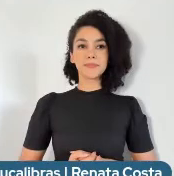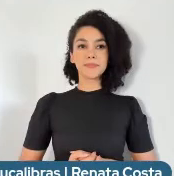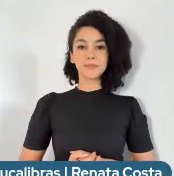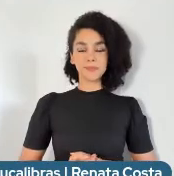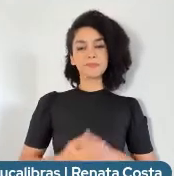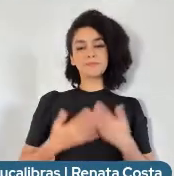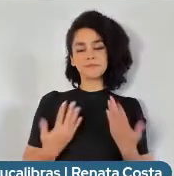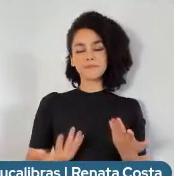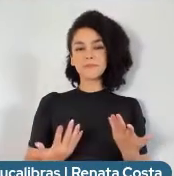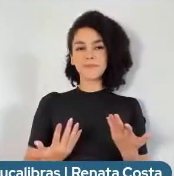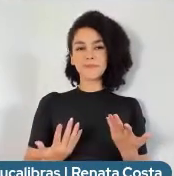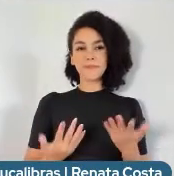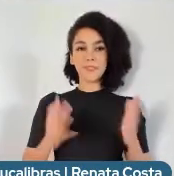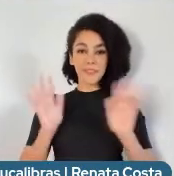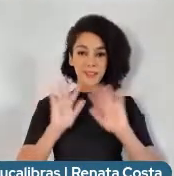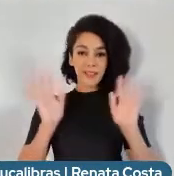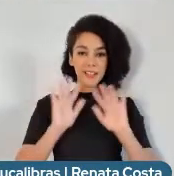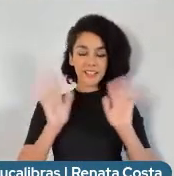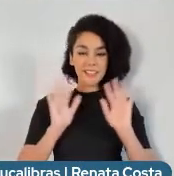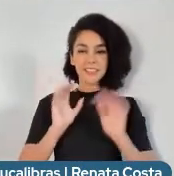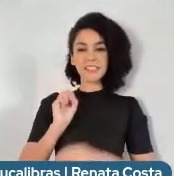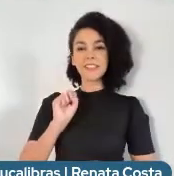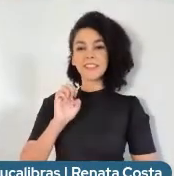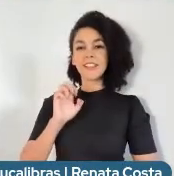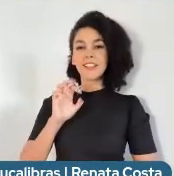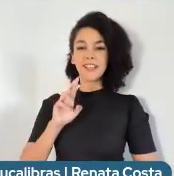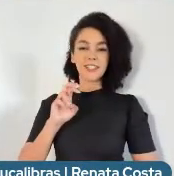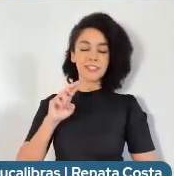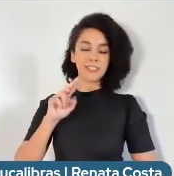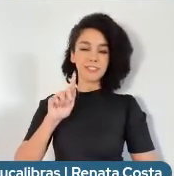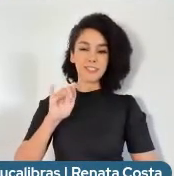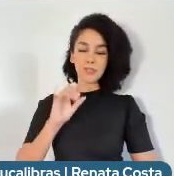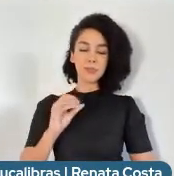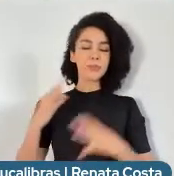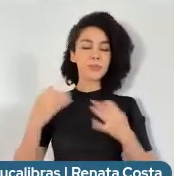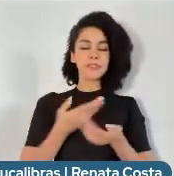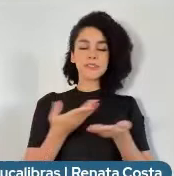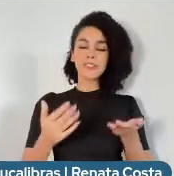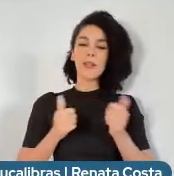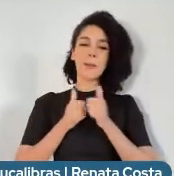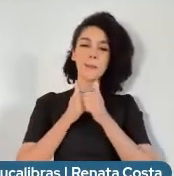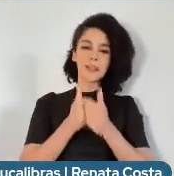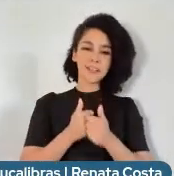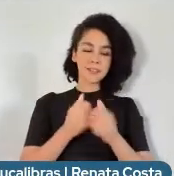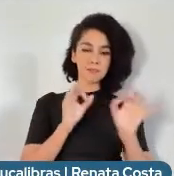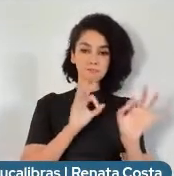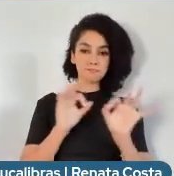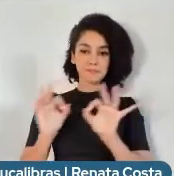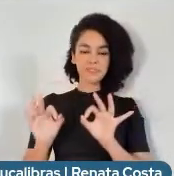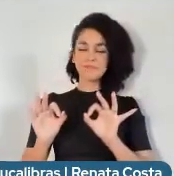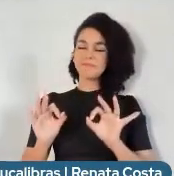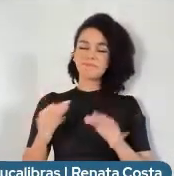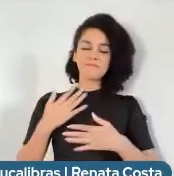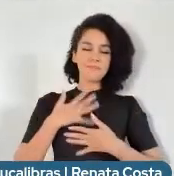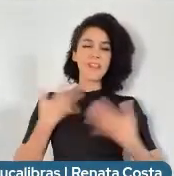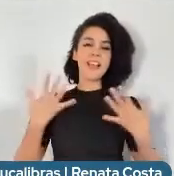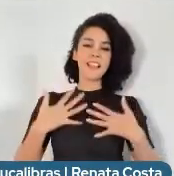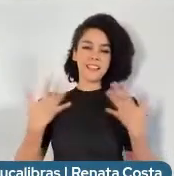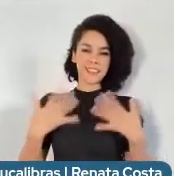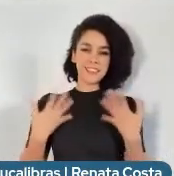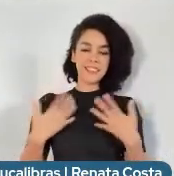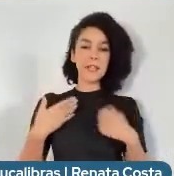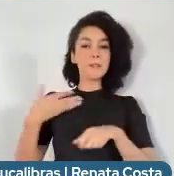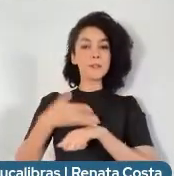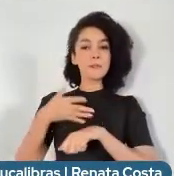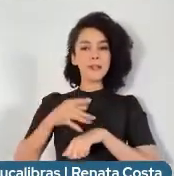Muito boa. Olá, Sérgio. Olá a todos que estão nos acompanhando. Uma alegria, um privilégio, viu, Sérgio, participar desse